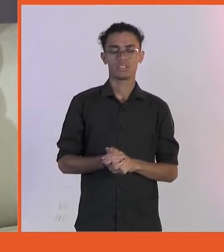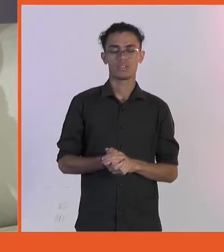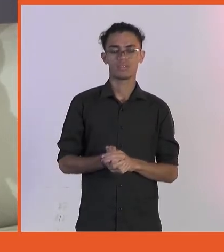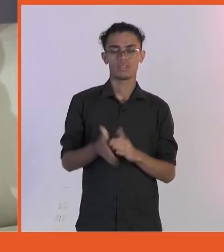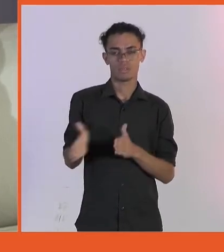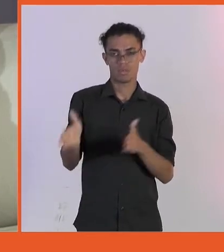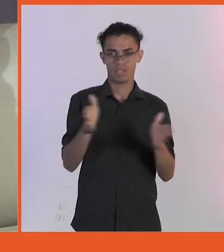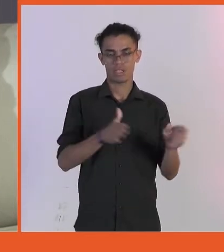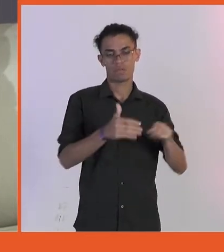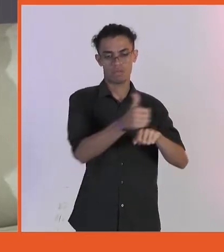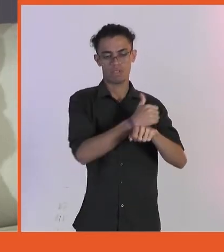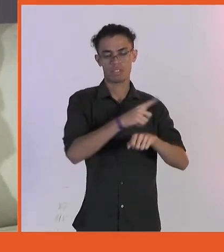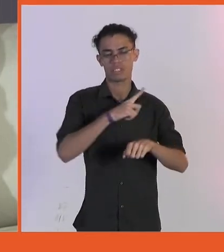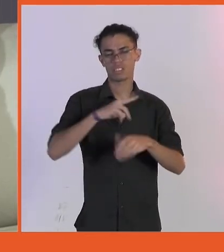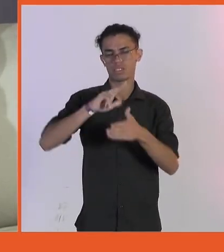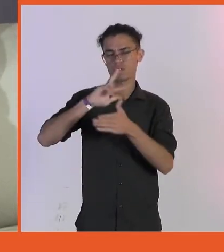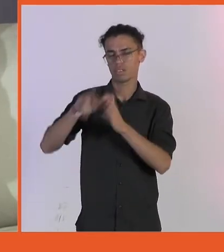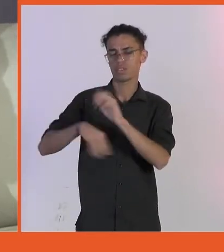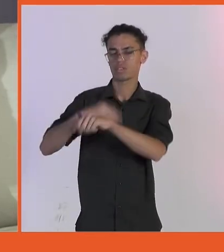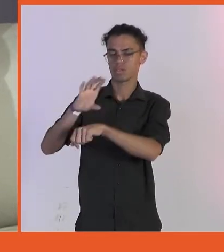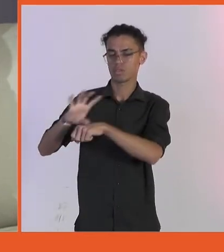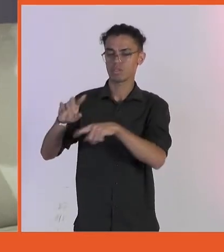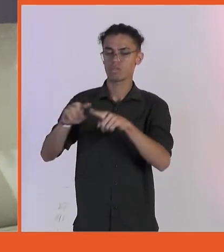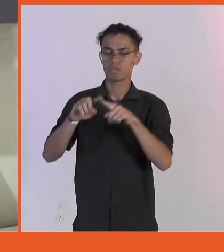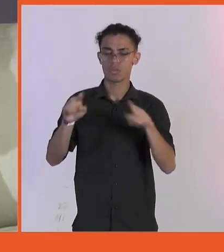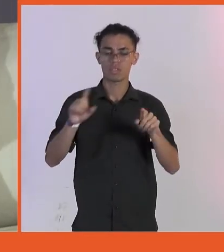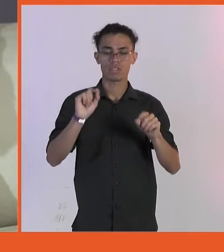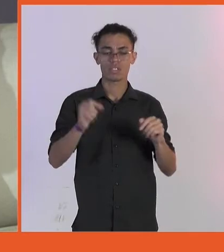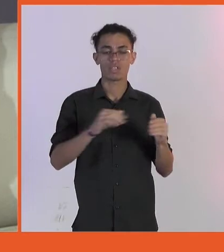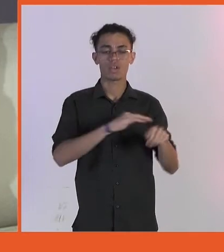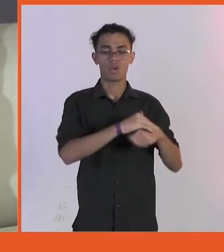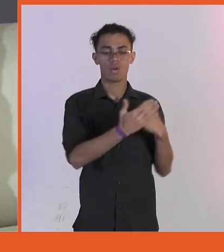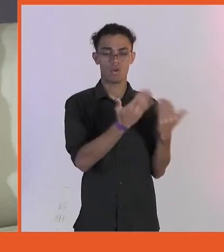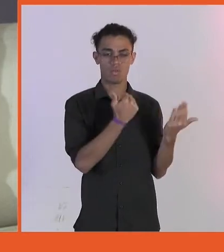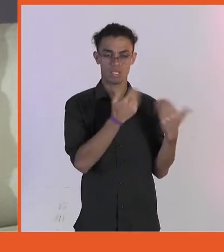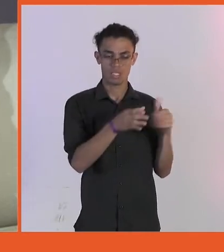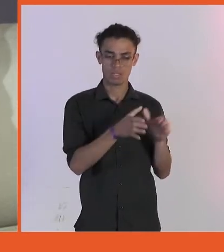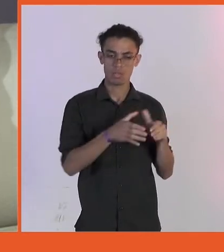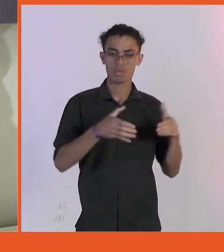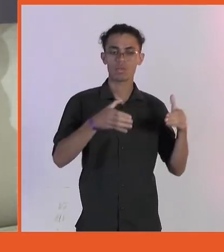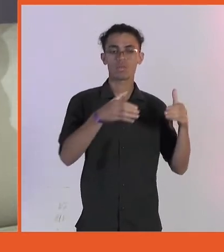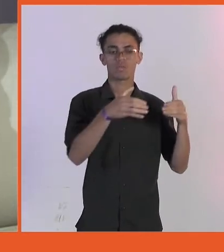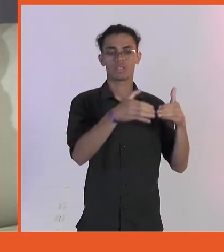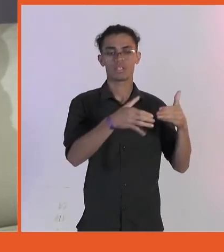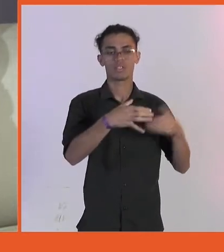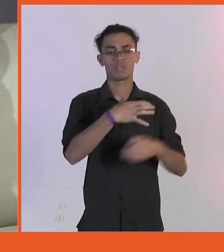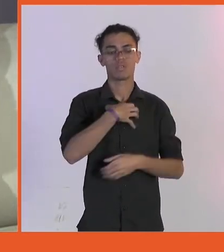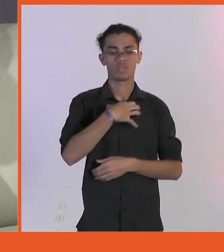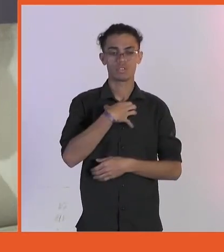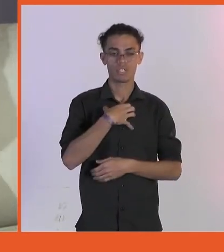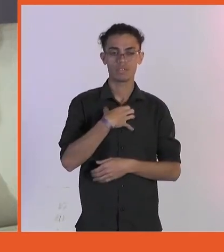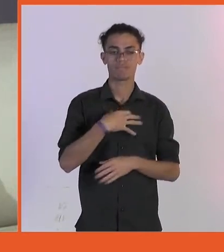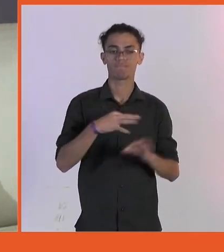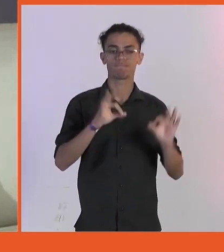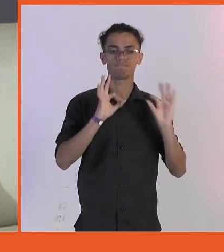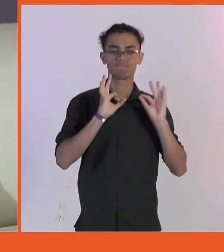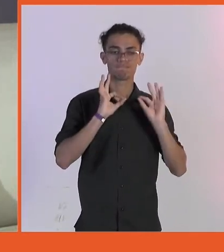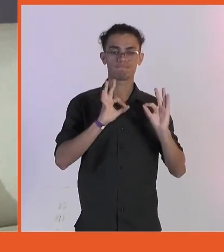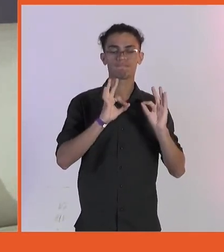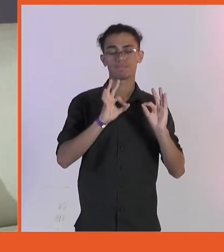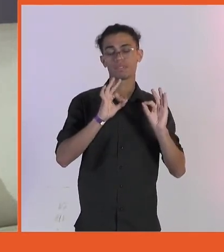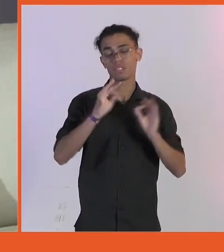vários cursos aí, né? Mas eu acho que, acima de tudo, você conversar com gente da sua comunidade é uma forma incrível de você entender